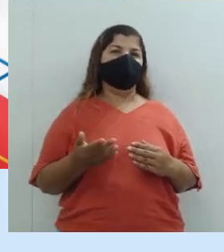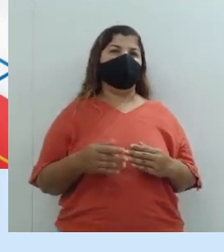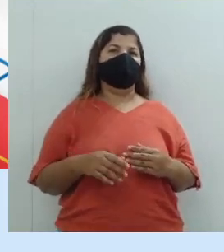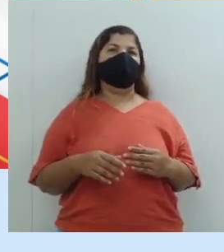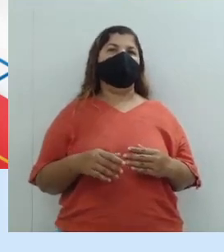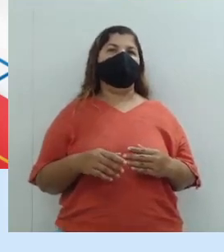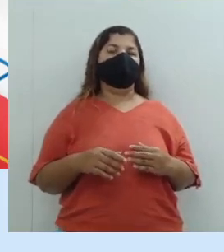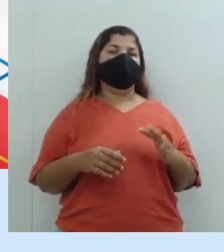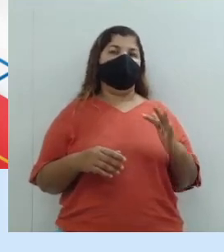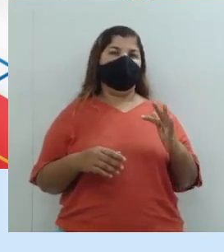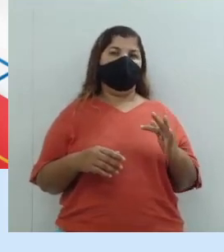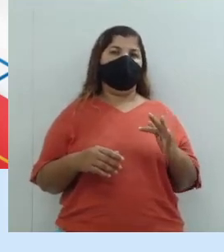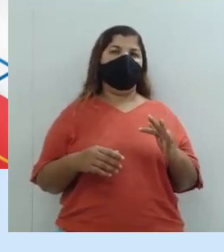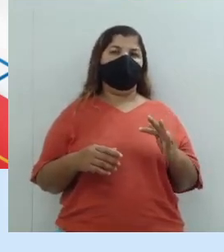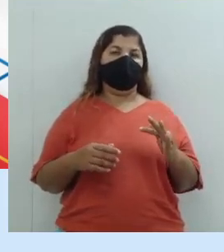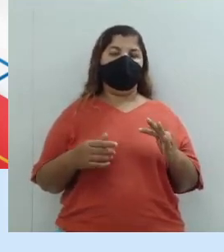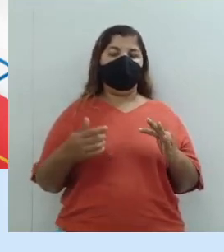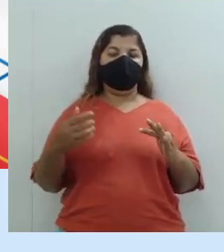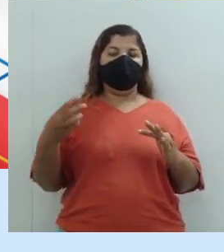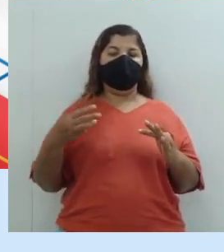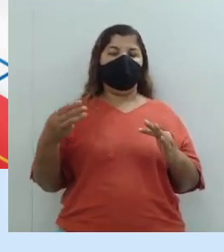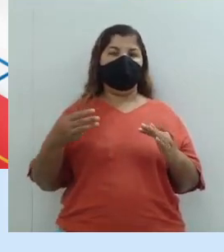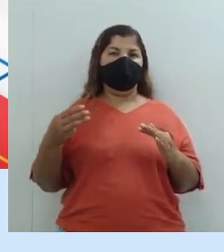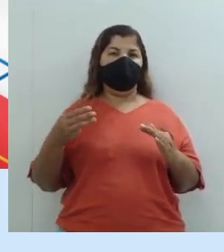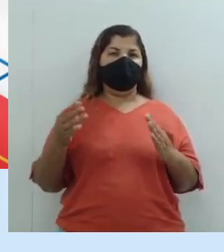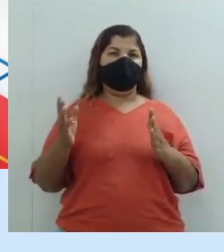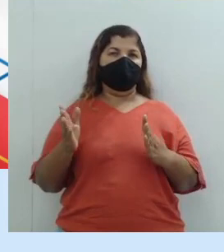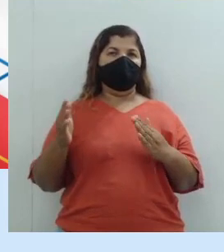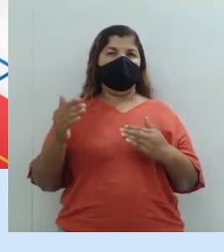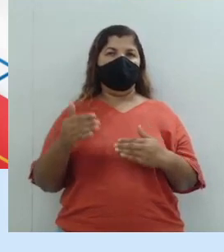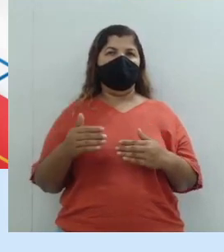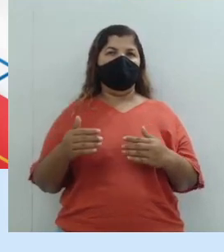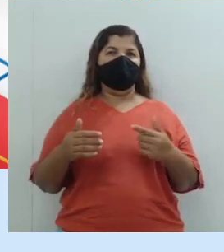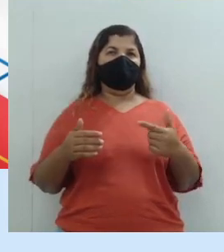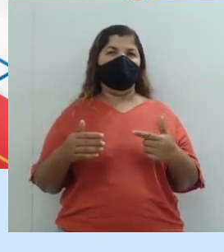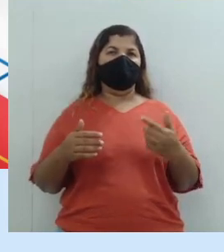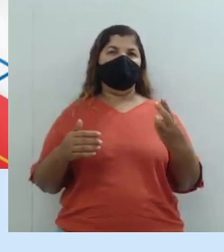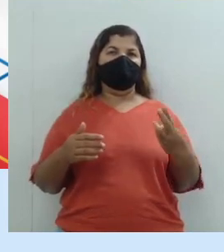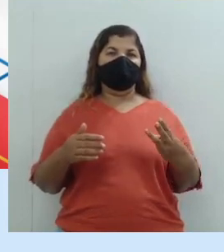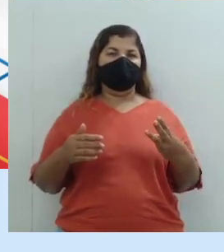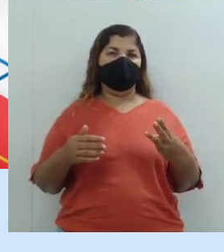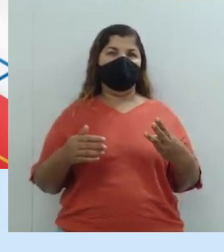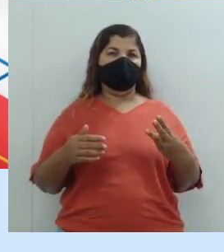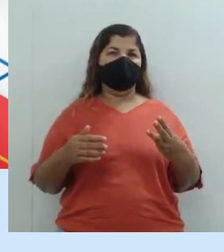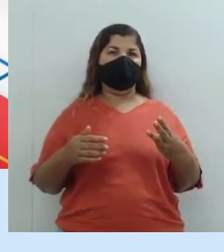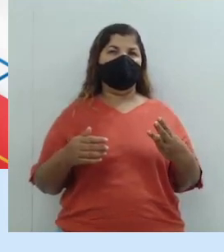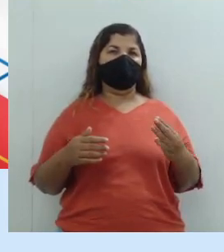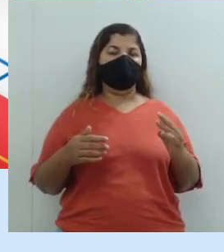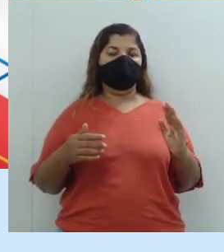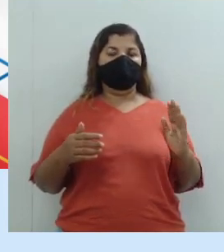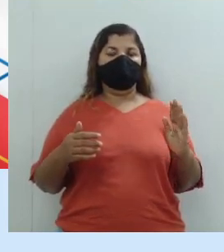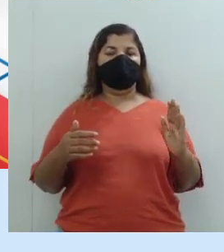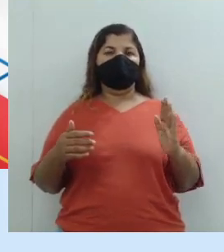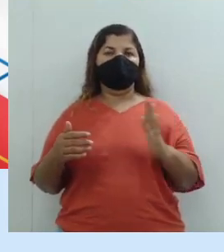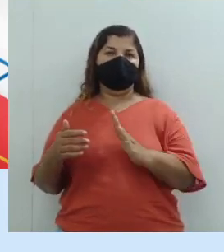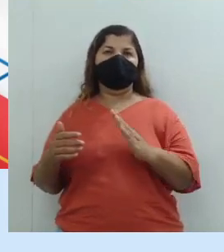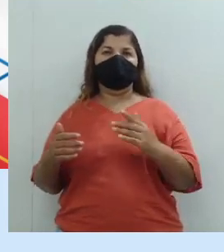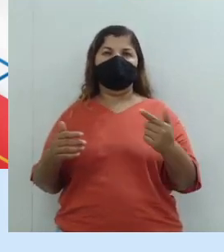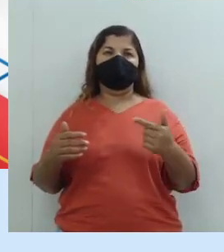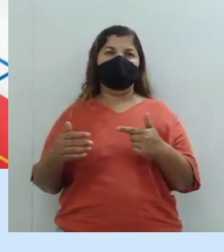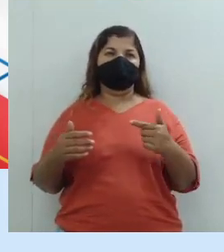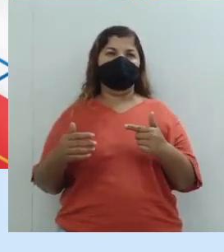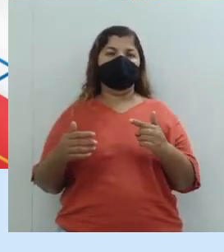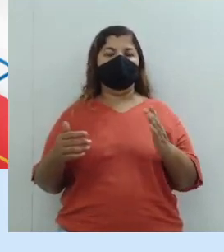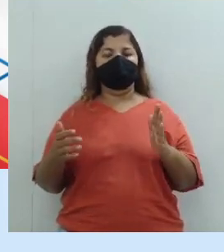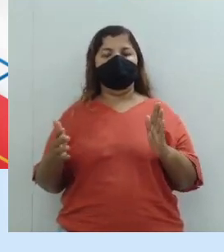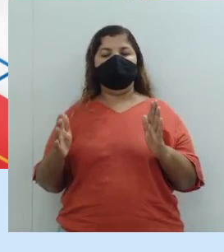vou ter que para esse meu corpo 3 aí, eu vou ter apenas a força 2,3, que é o empurrão que o caixote 2 dá no